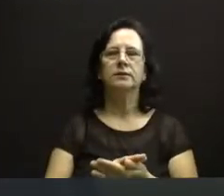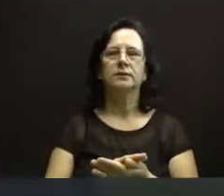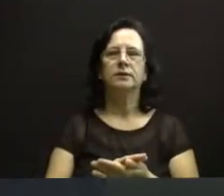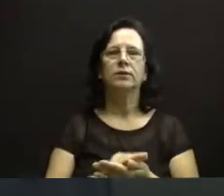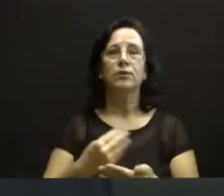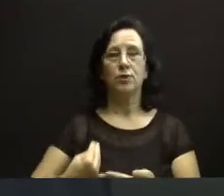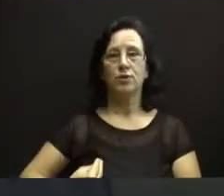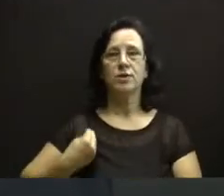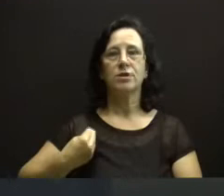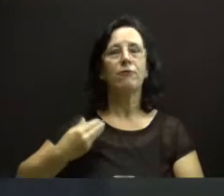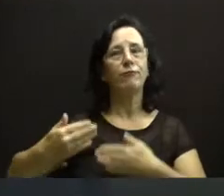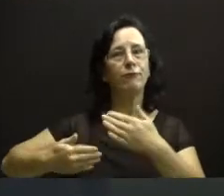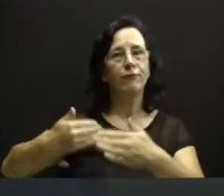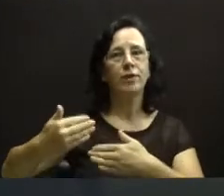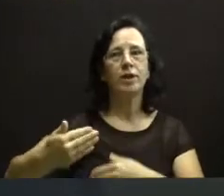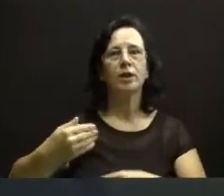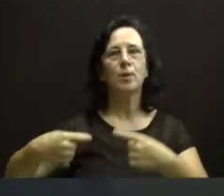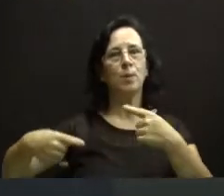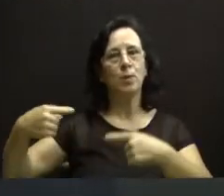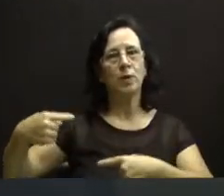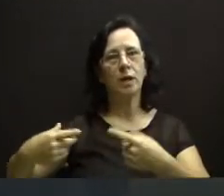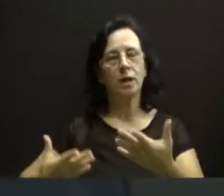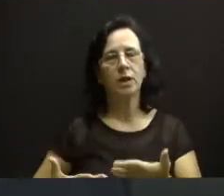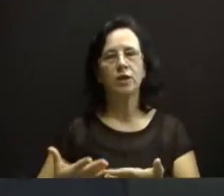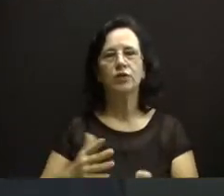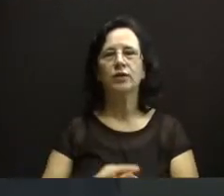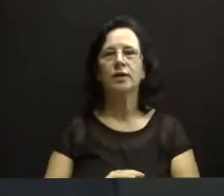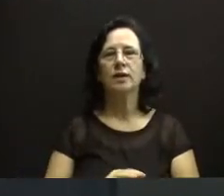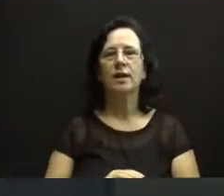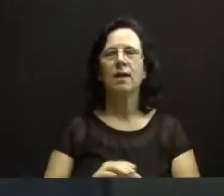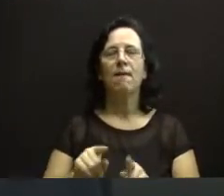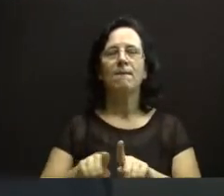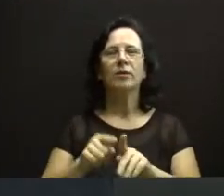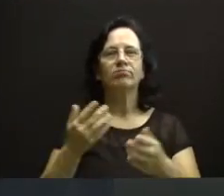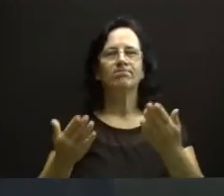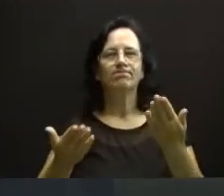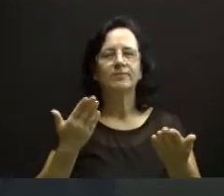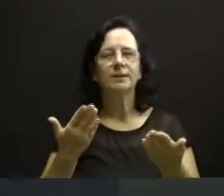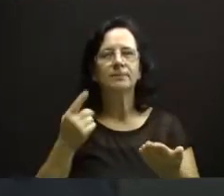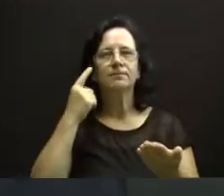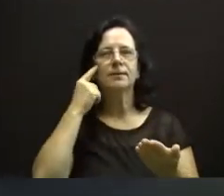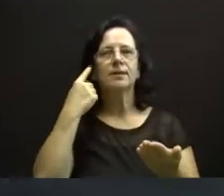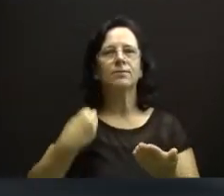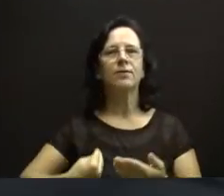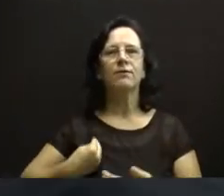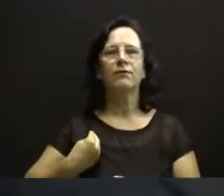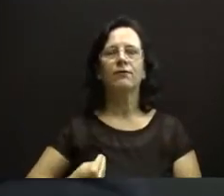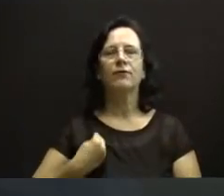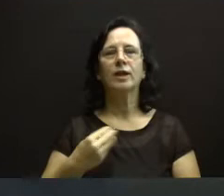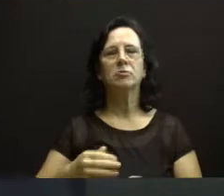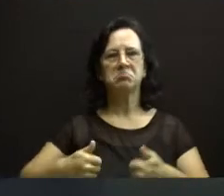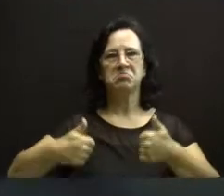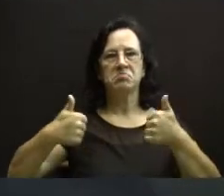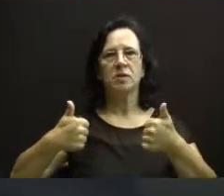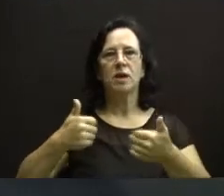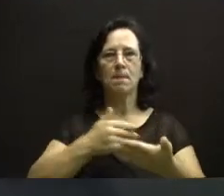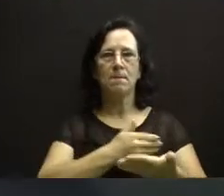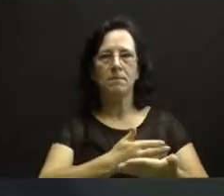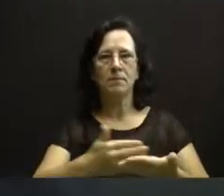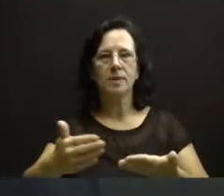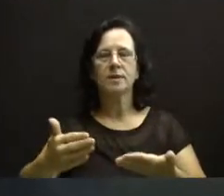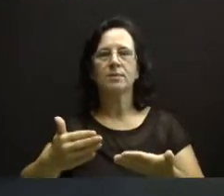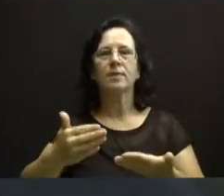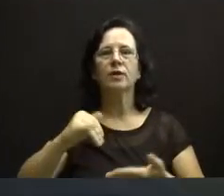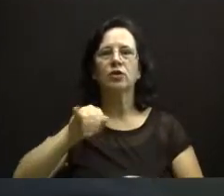pela minha vida política e pessoal também mas o o levantamento balanço que a gente faz é super positivo agora na primeira semana de janeiro